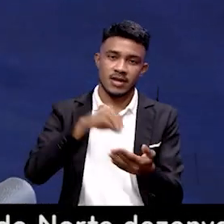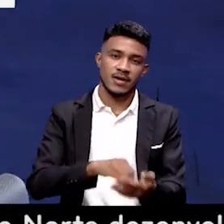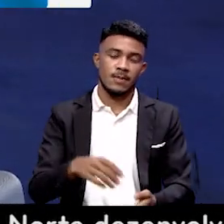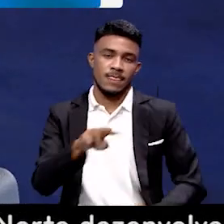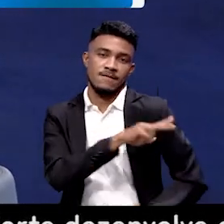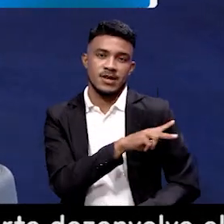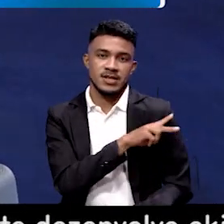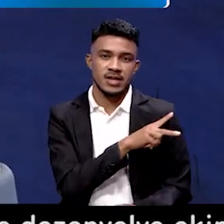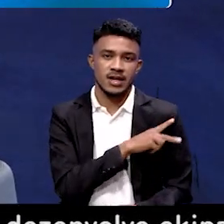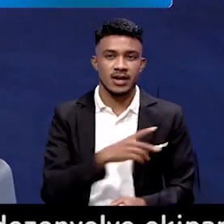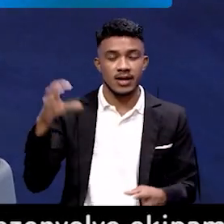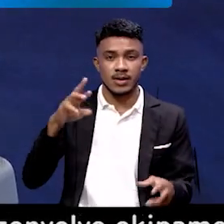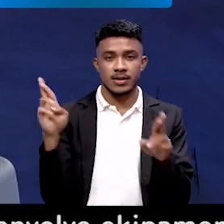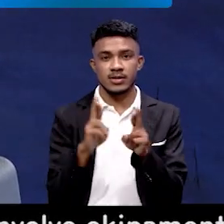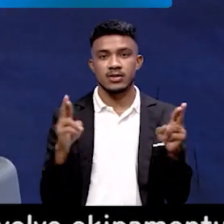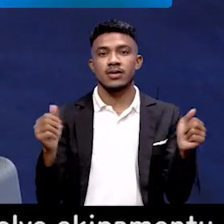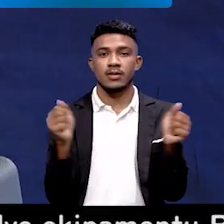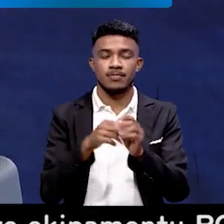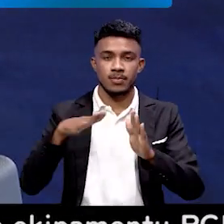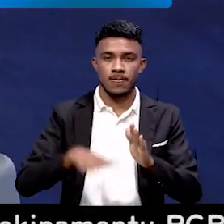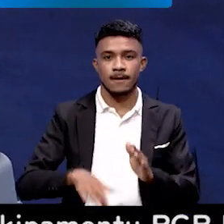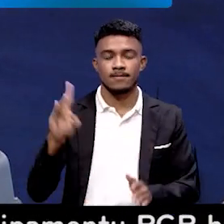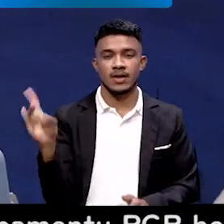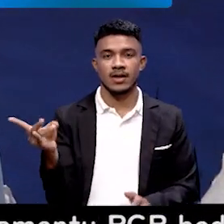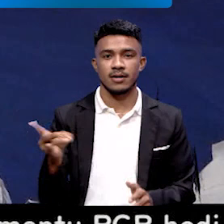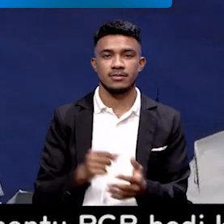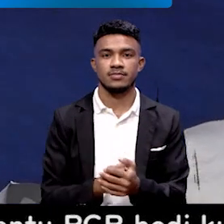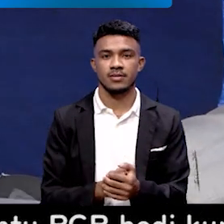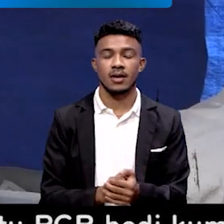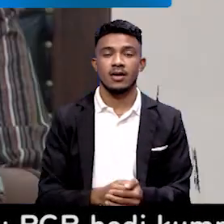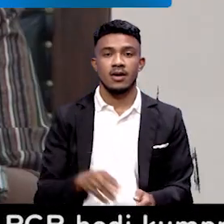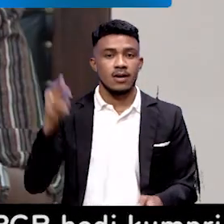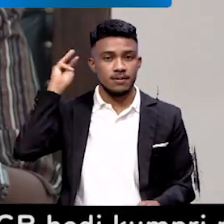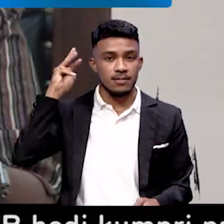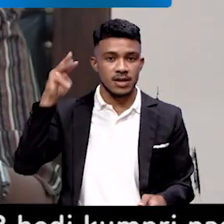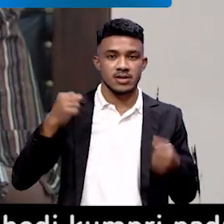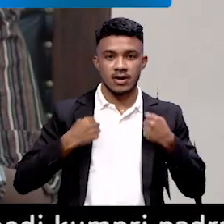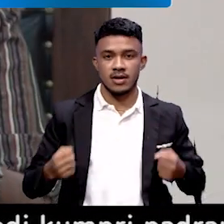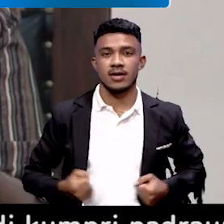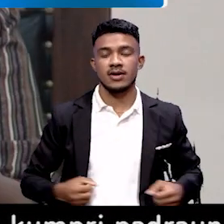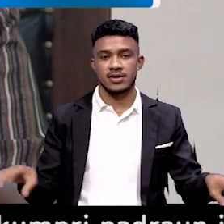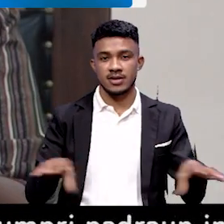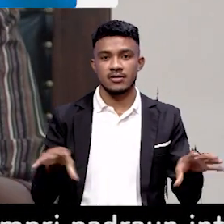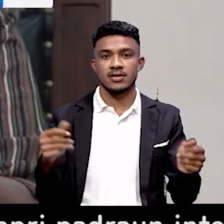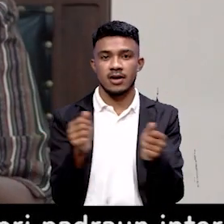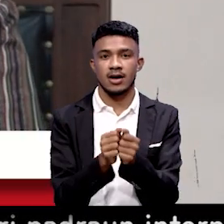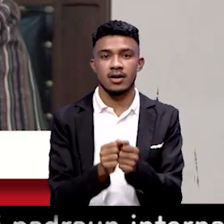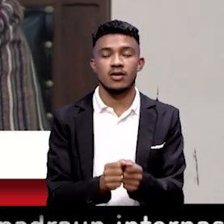temperatura menos o sigrau, sércio e hito nulo. Sobre a questão do Ministério de Saúde, nian e duni, atorralo a